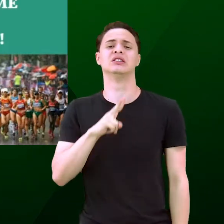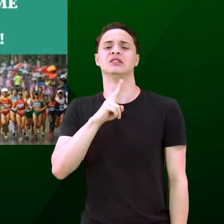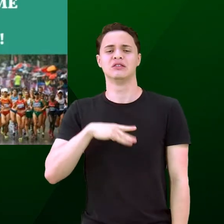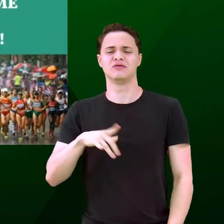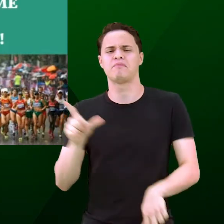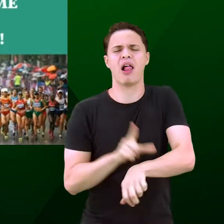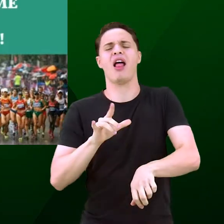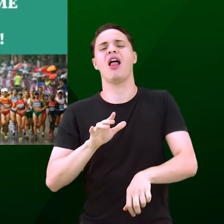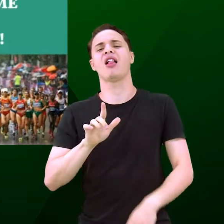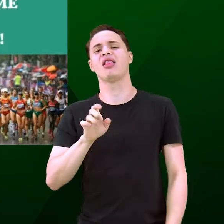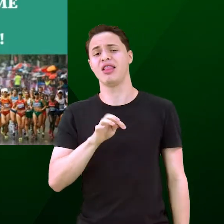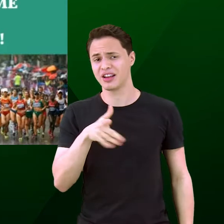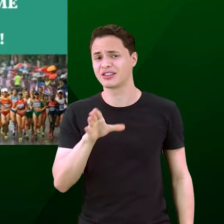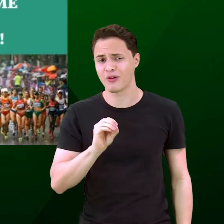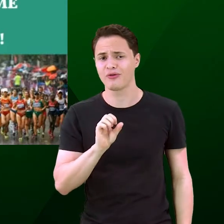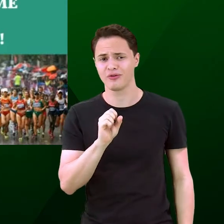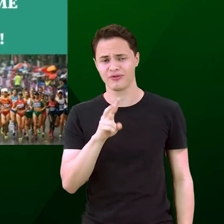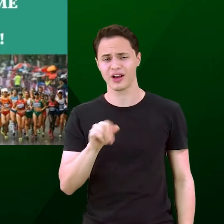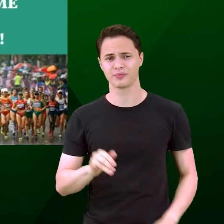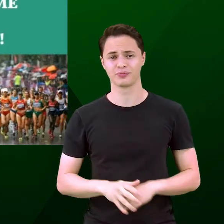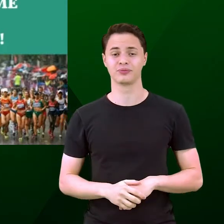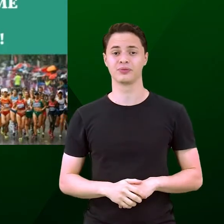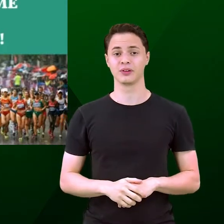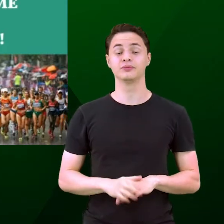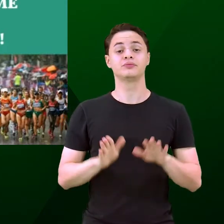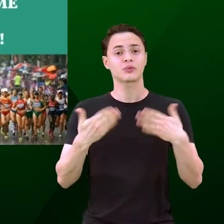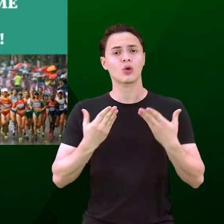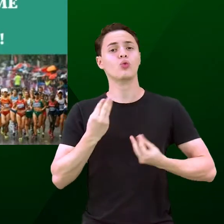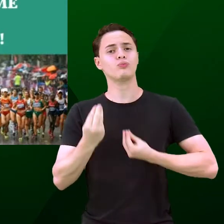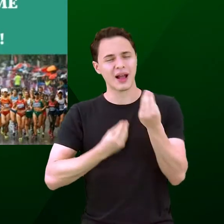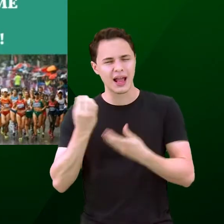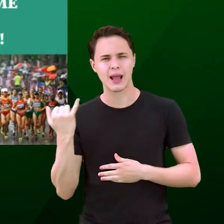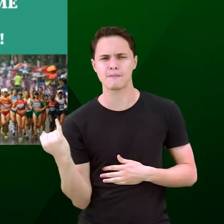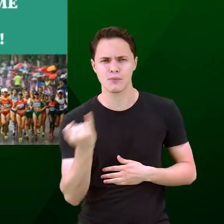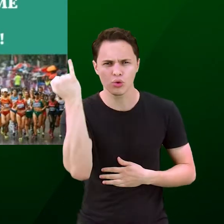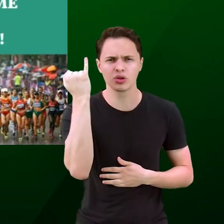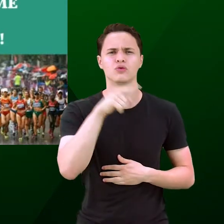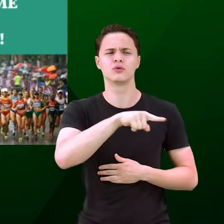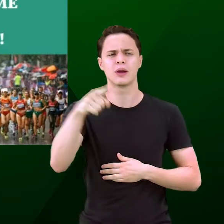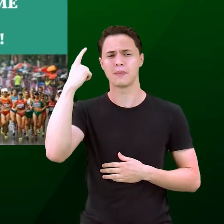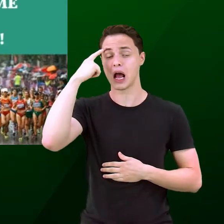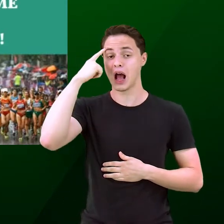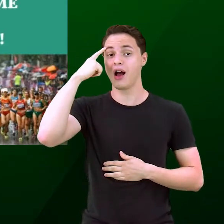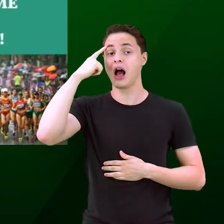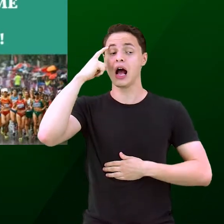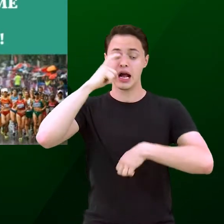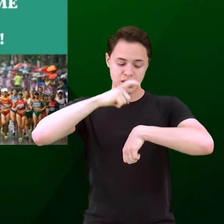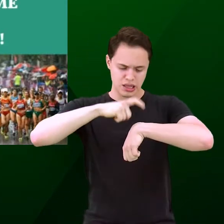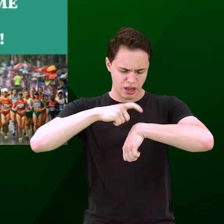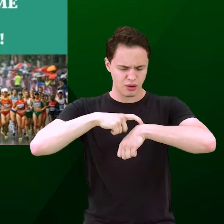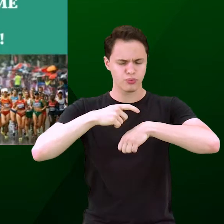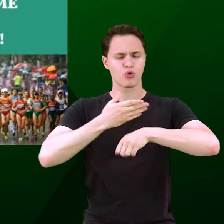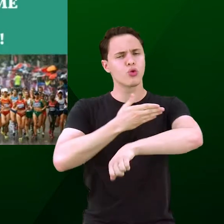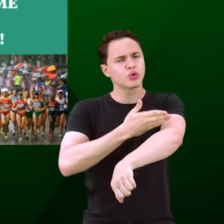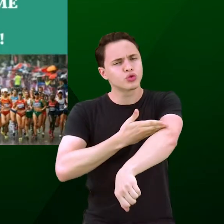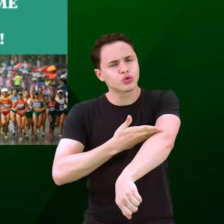por questões médicas. O médico exigiu, eu preciso começar, porque senão eu vou me tornar uma bomba relógio, como falo, né? Em